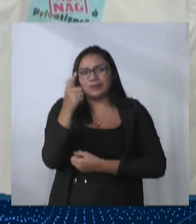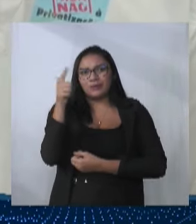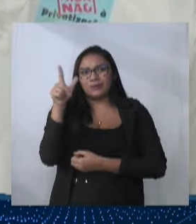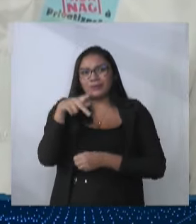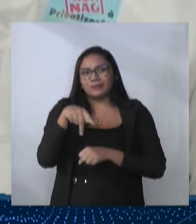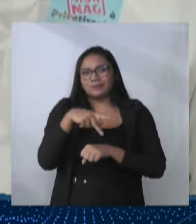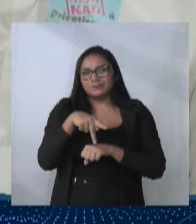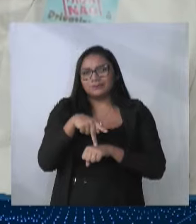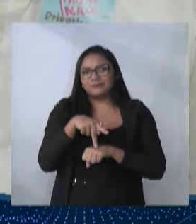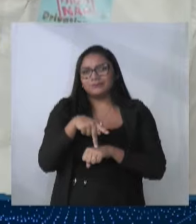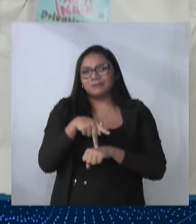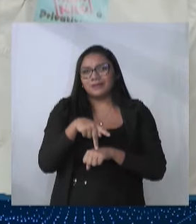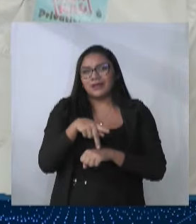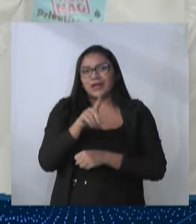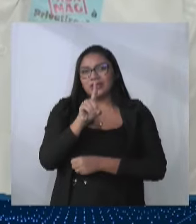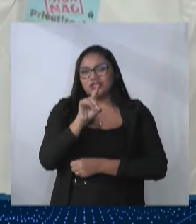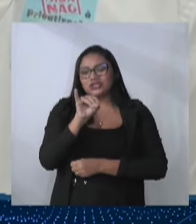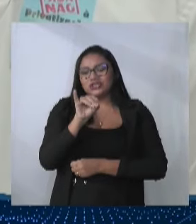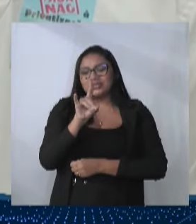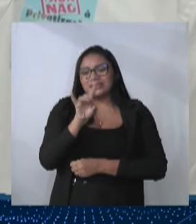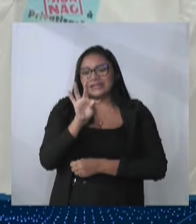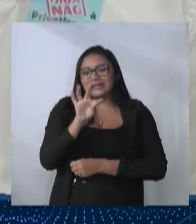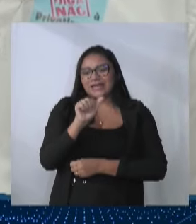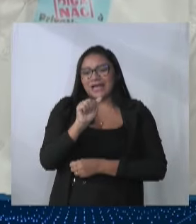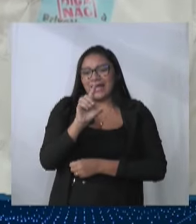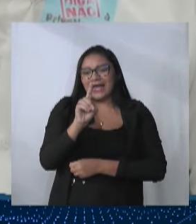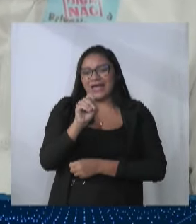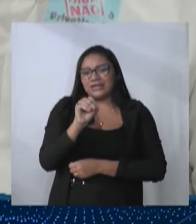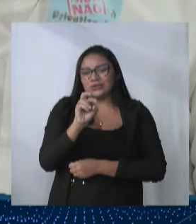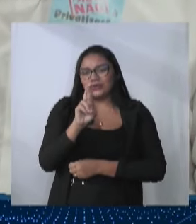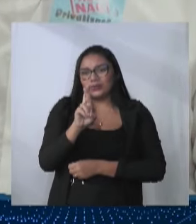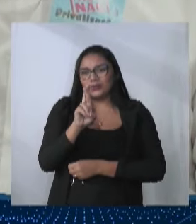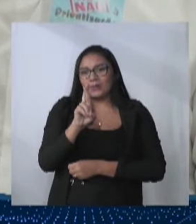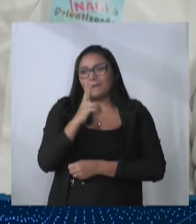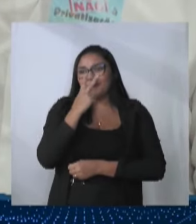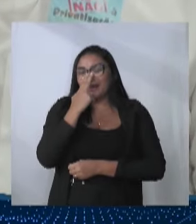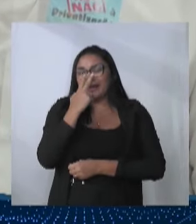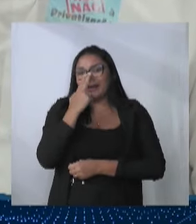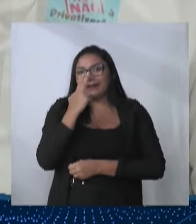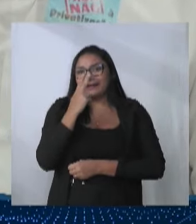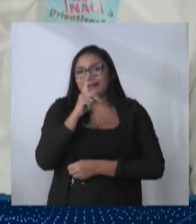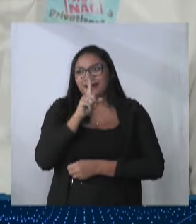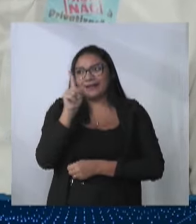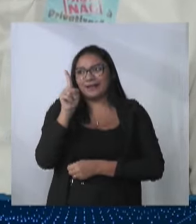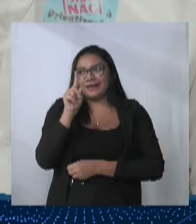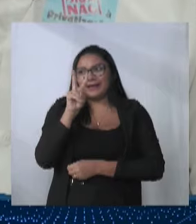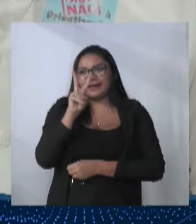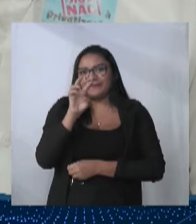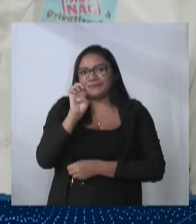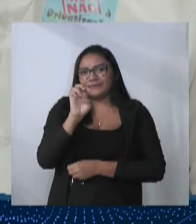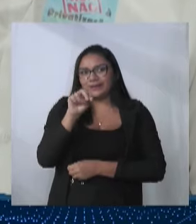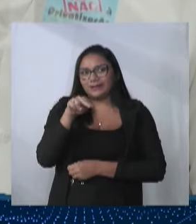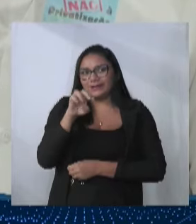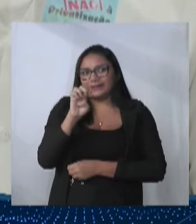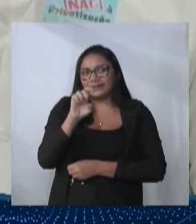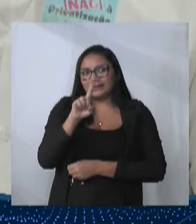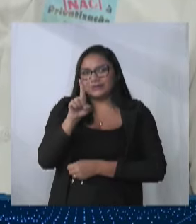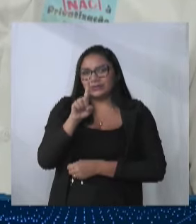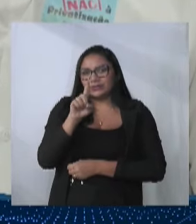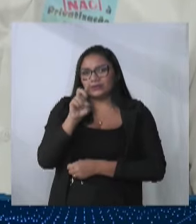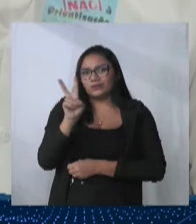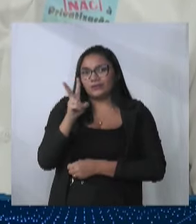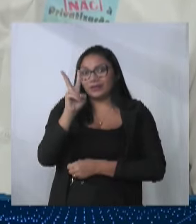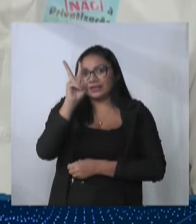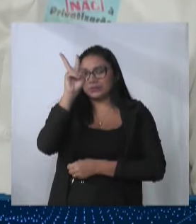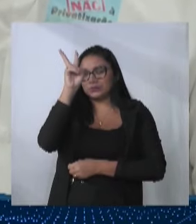um ditador disfarçado de cidadão, como é lá na Venezuela. Aqui nós estamos